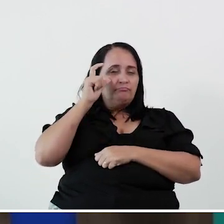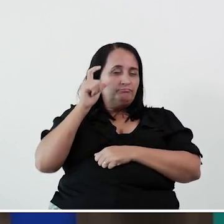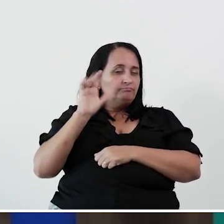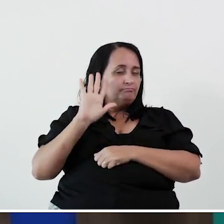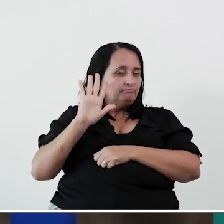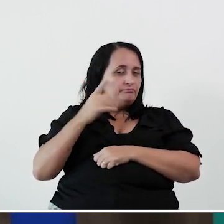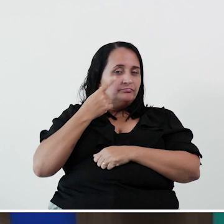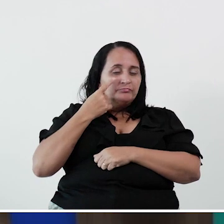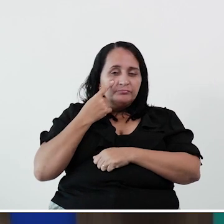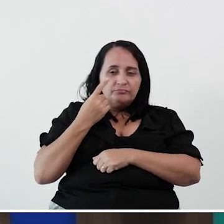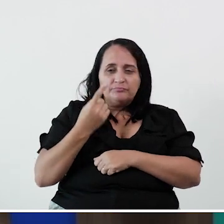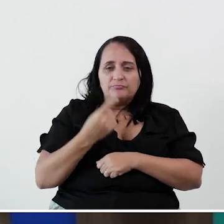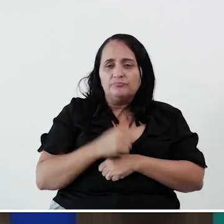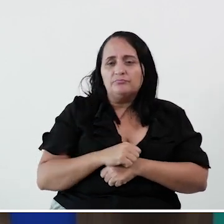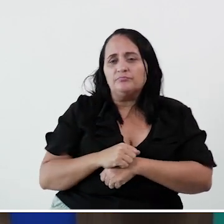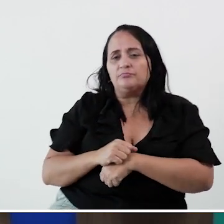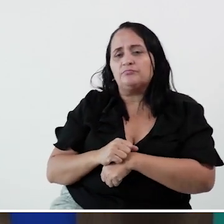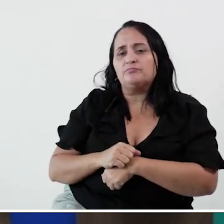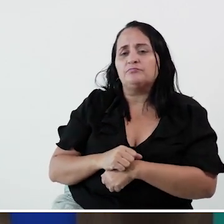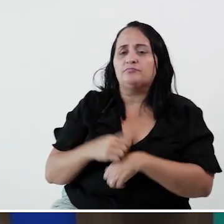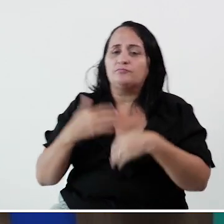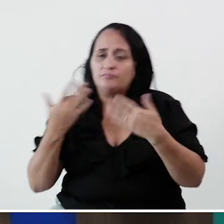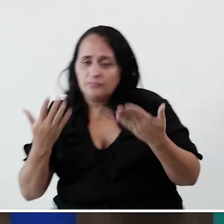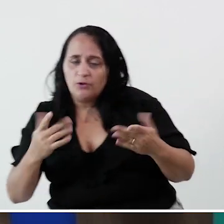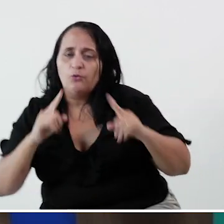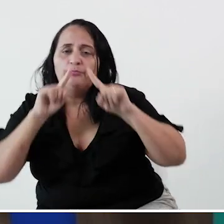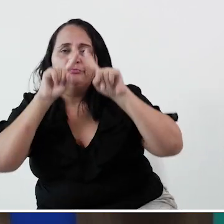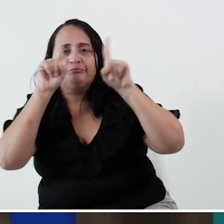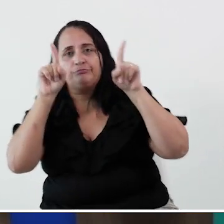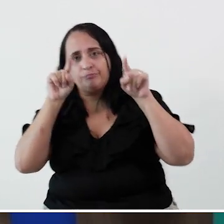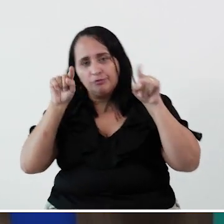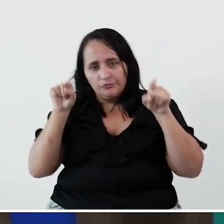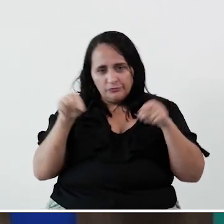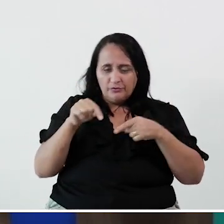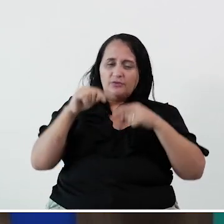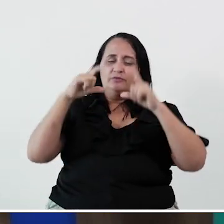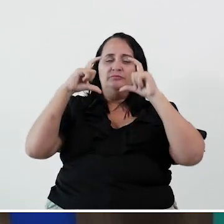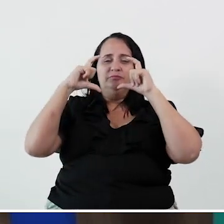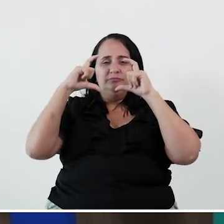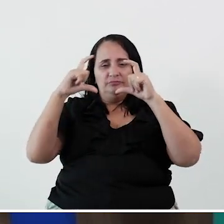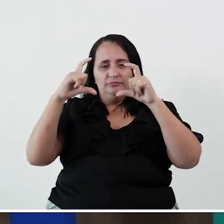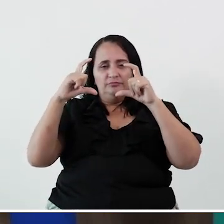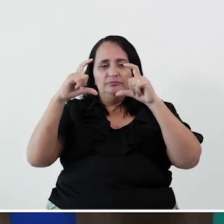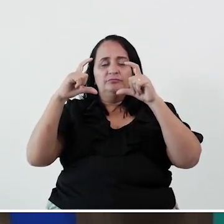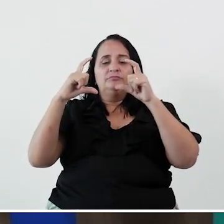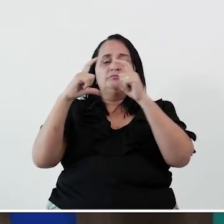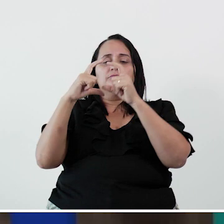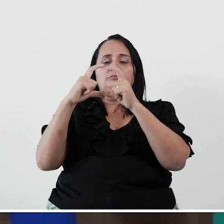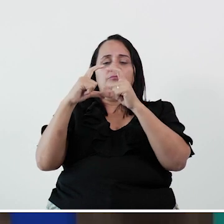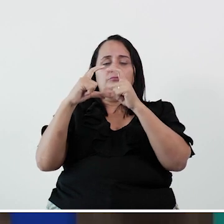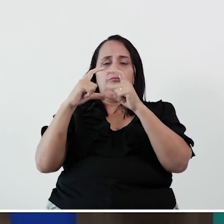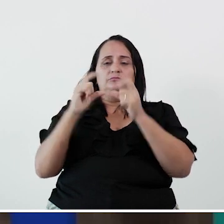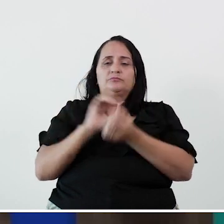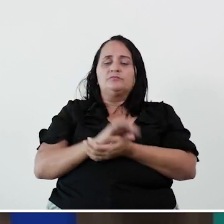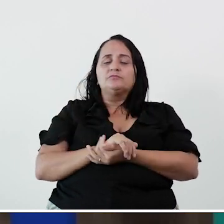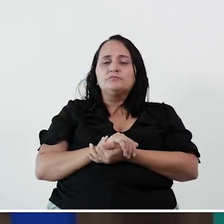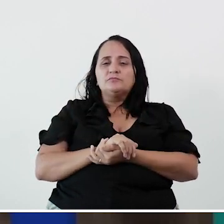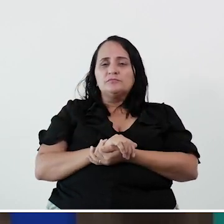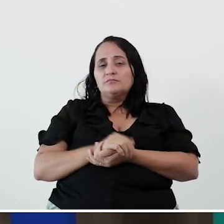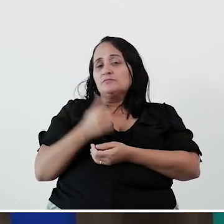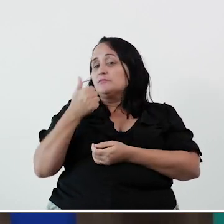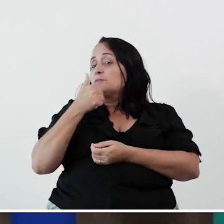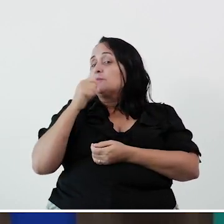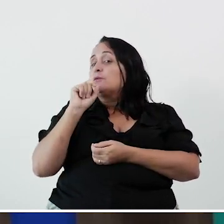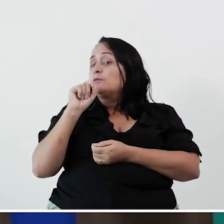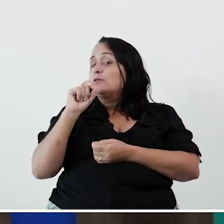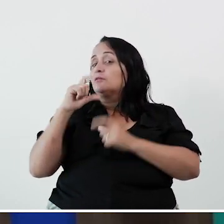Olha aqui de novo, eu tenho chaves, eu tenho parênteses e tenho colchetes. Primeiro, o que é que eu